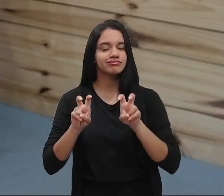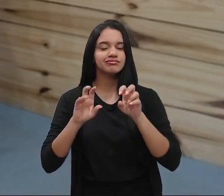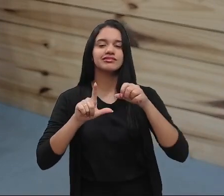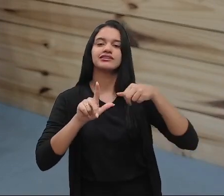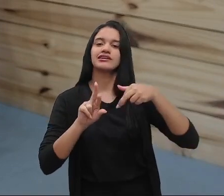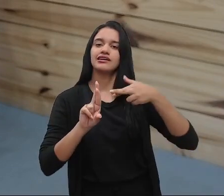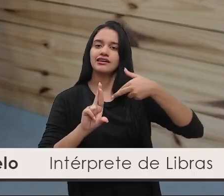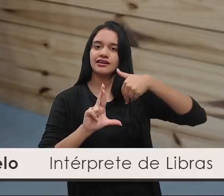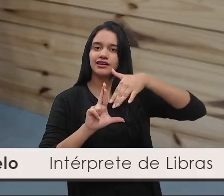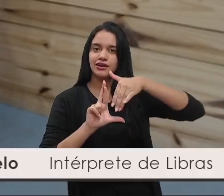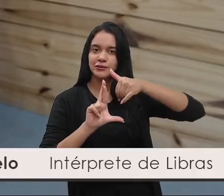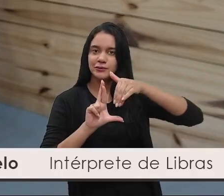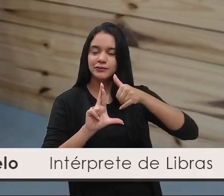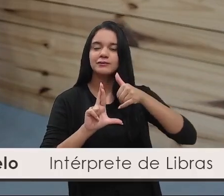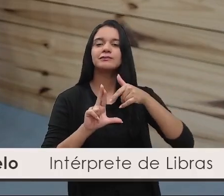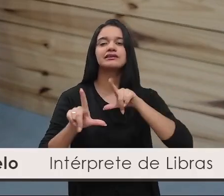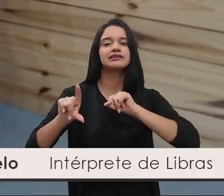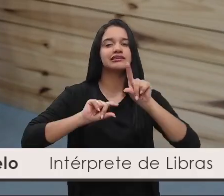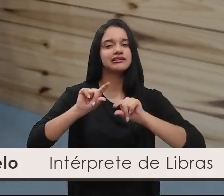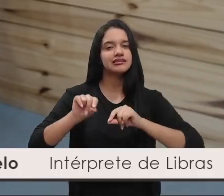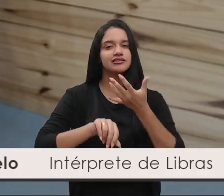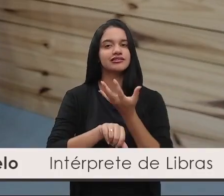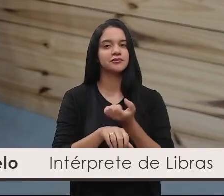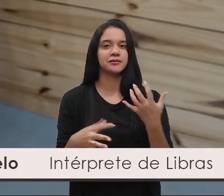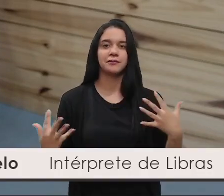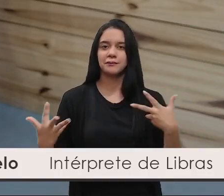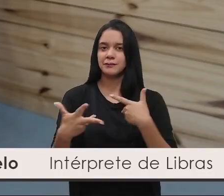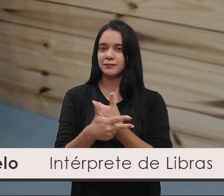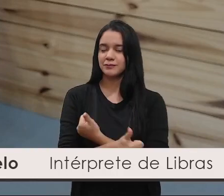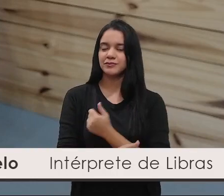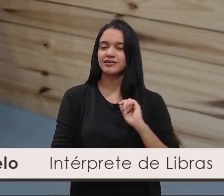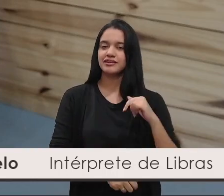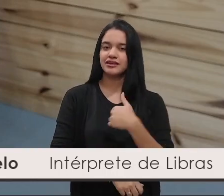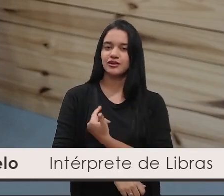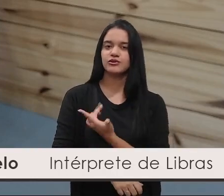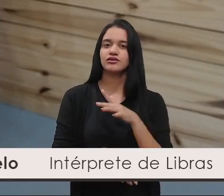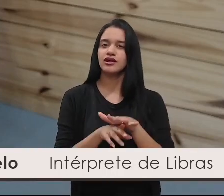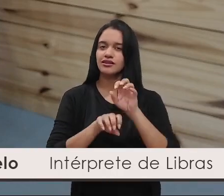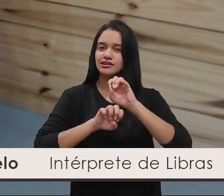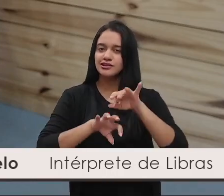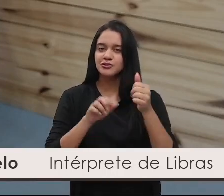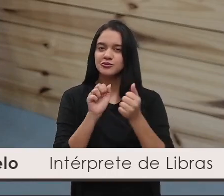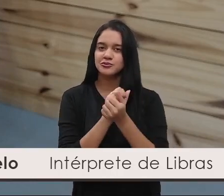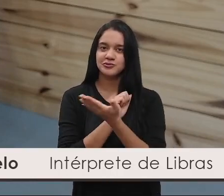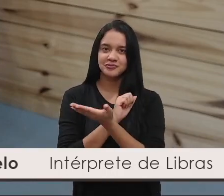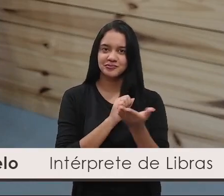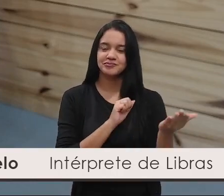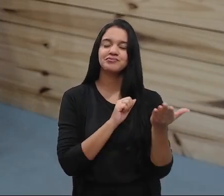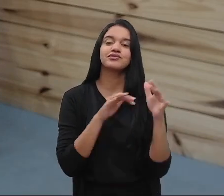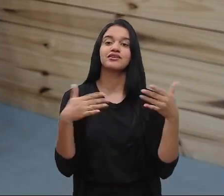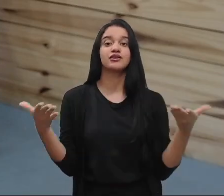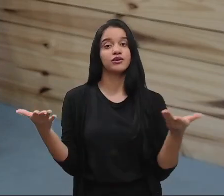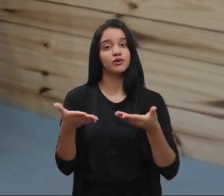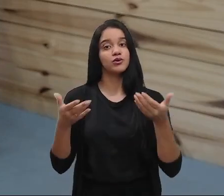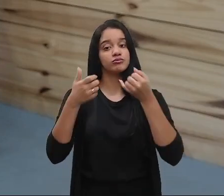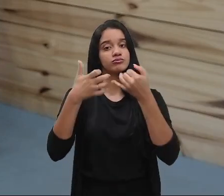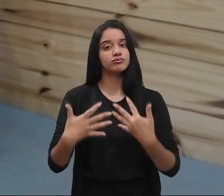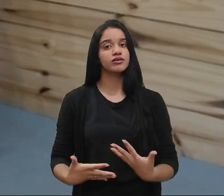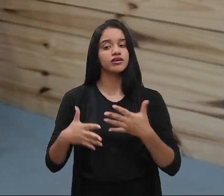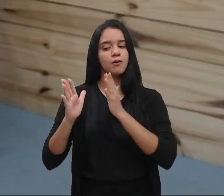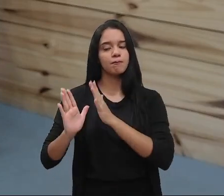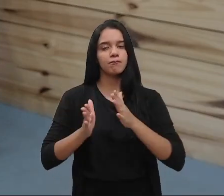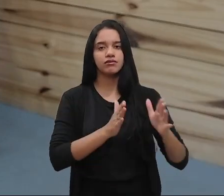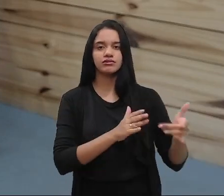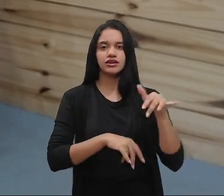recrutamento e seleção, essa disciplina maravilhosa que a gente está conduzindo junto com vocês. Hoje a gente fala sobre processo